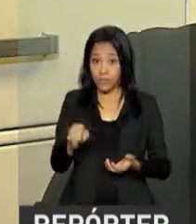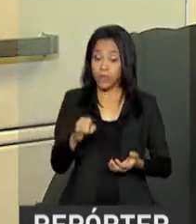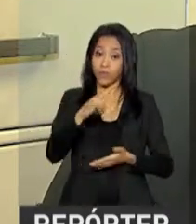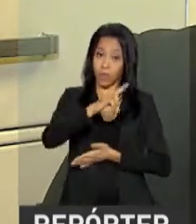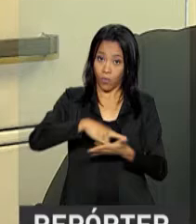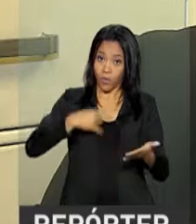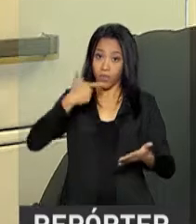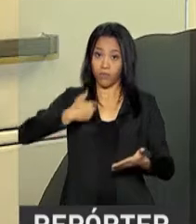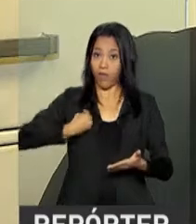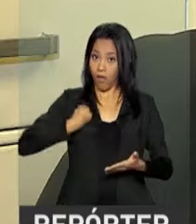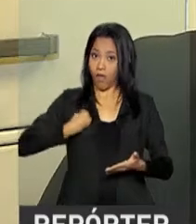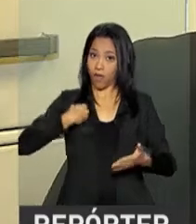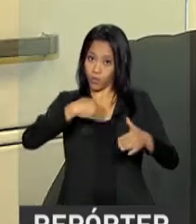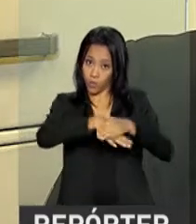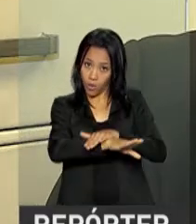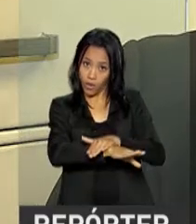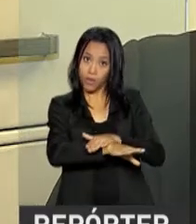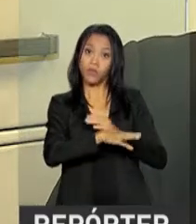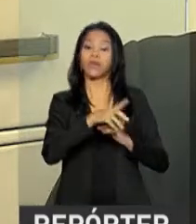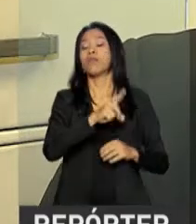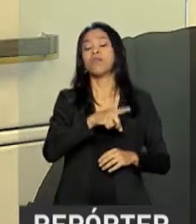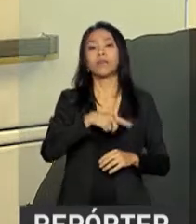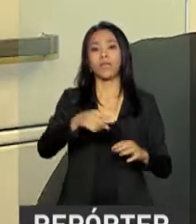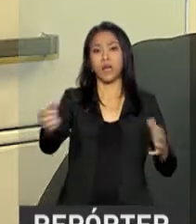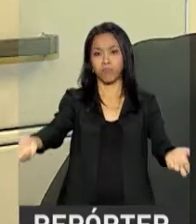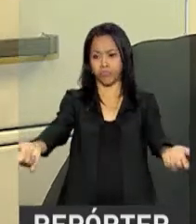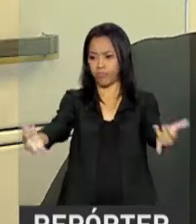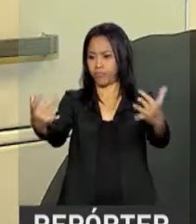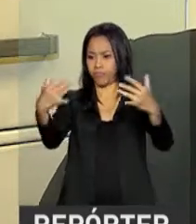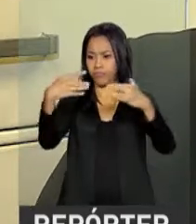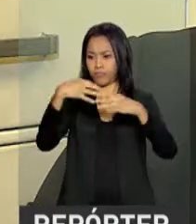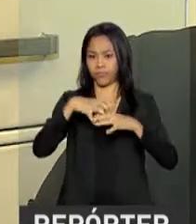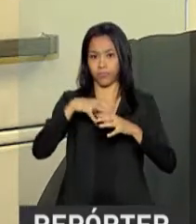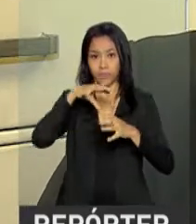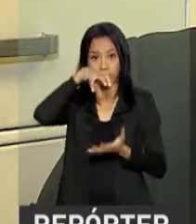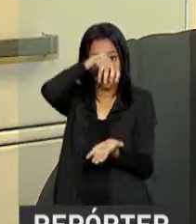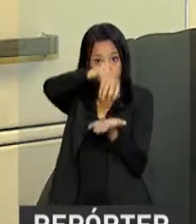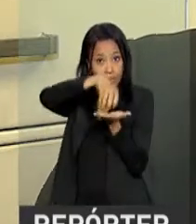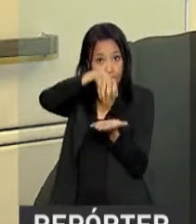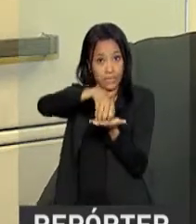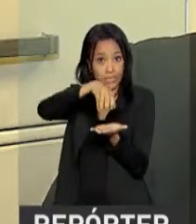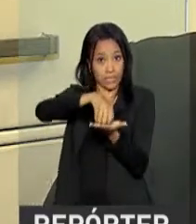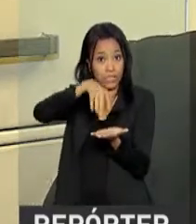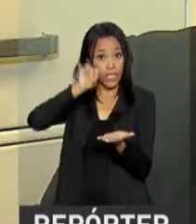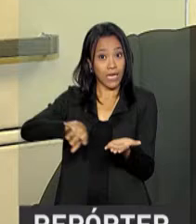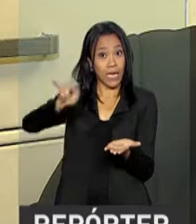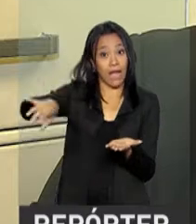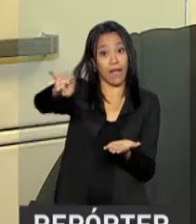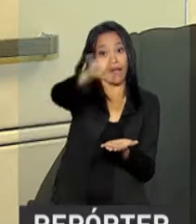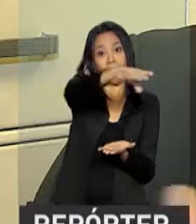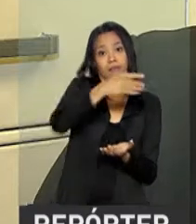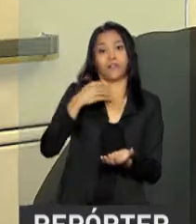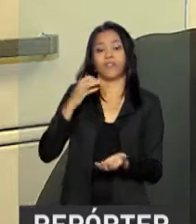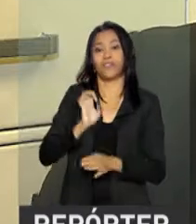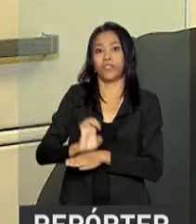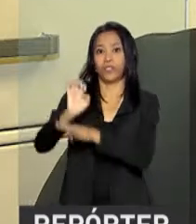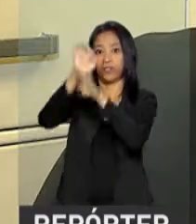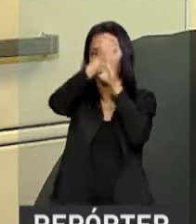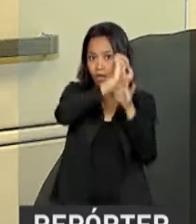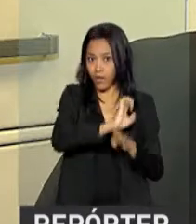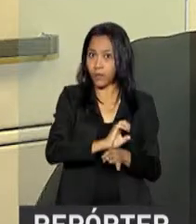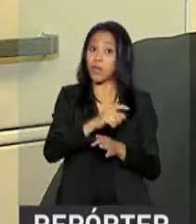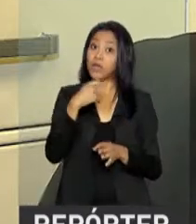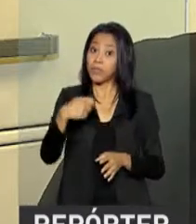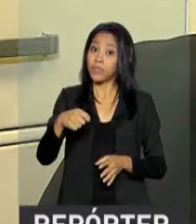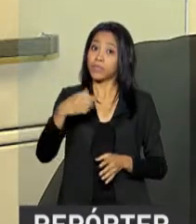nos Correios, vai estar nas agências centralizadoras de cada estado. Pode ser que não seja a cidade dele. Então ele deverá solicitar